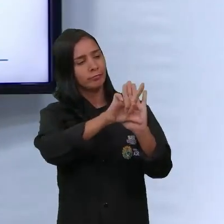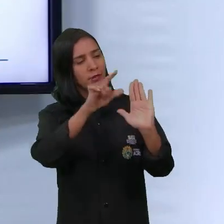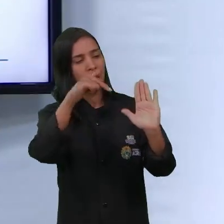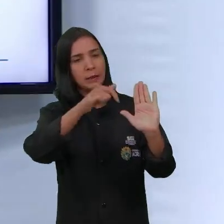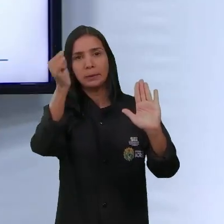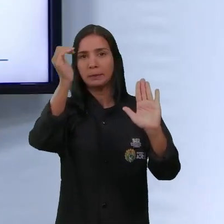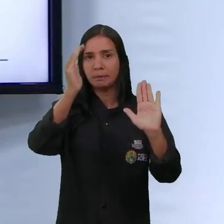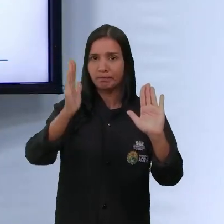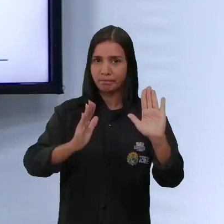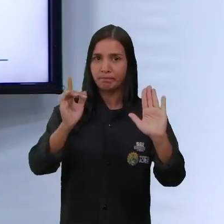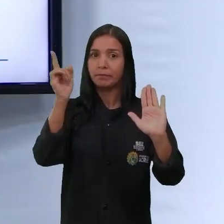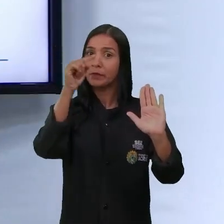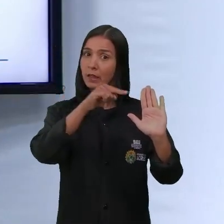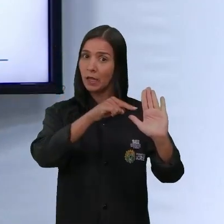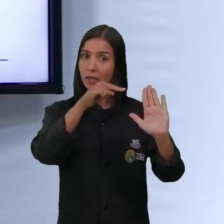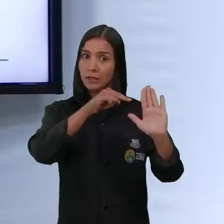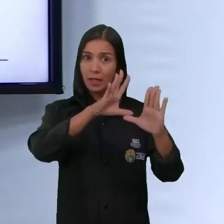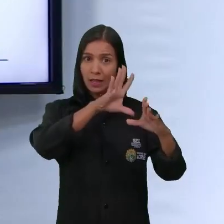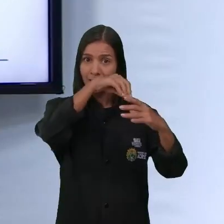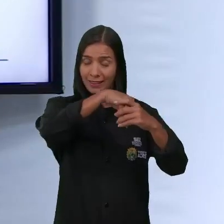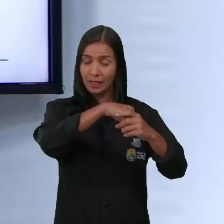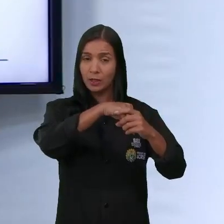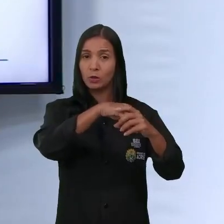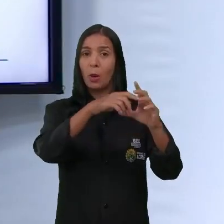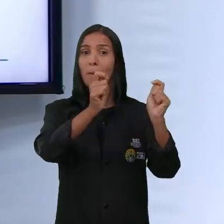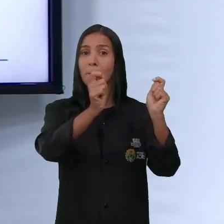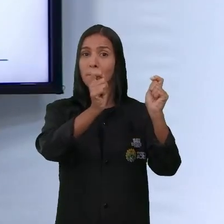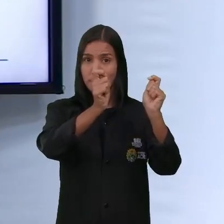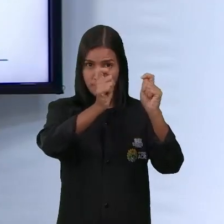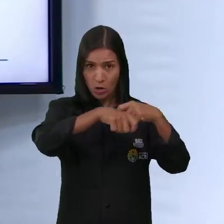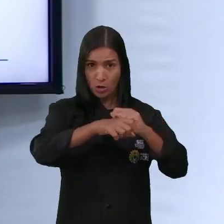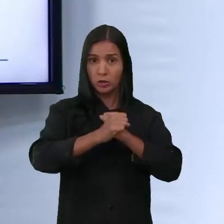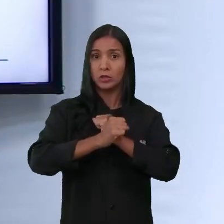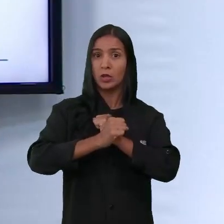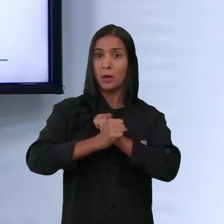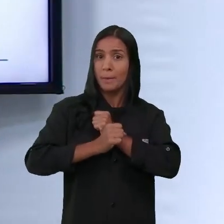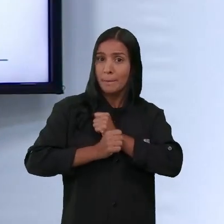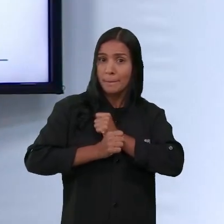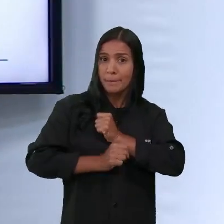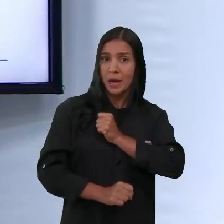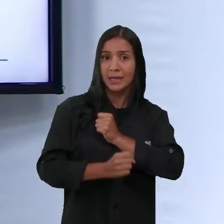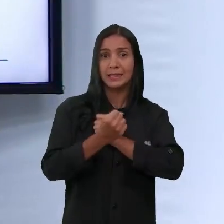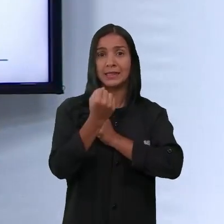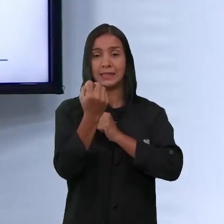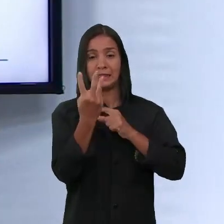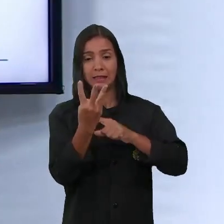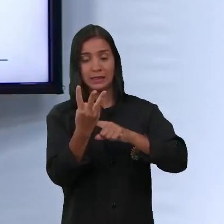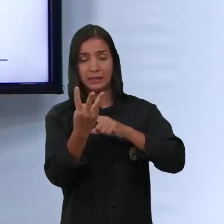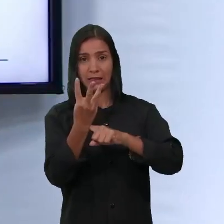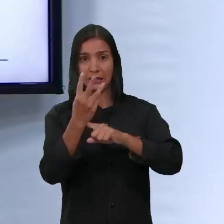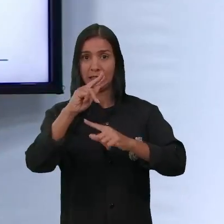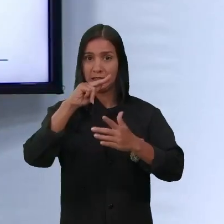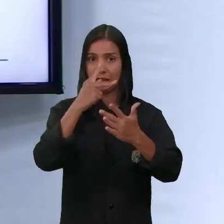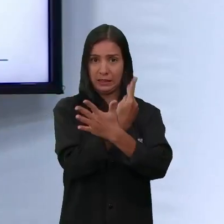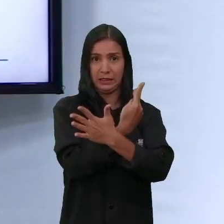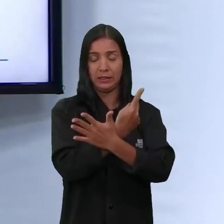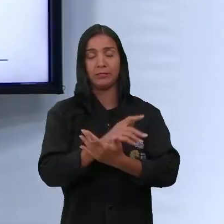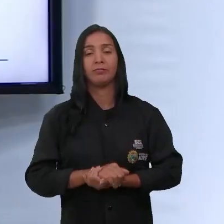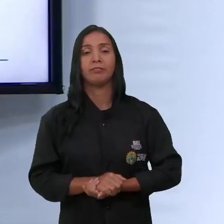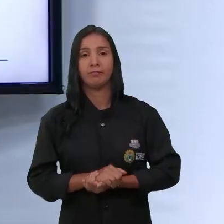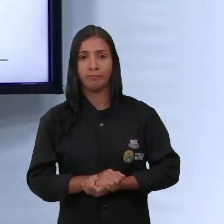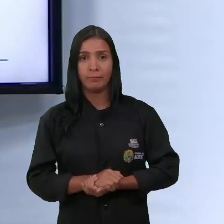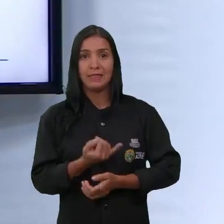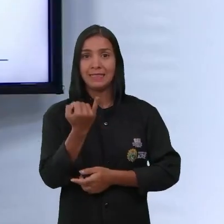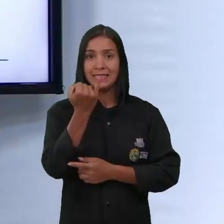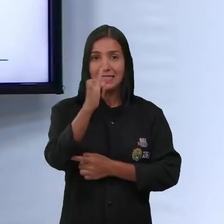em lei, permite o aborto somente em 3 casos. Há 3 casos em que